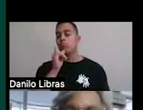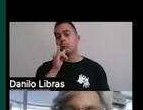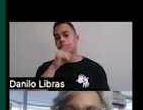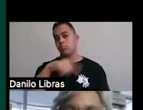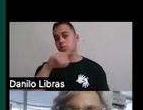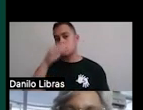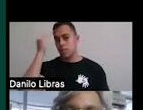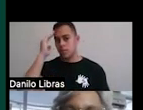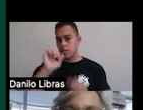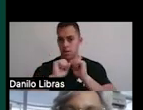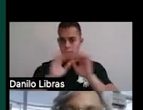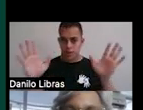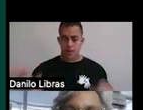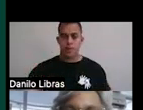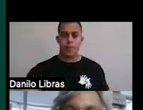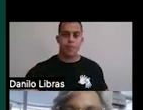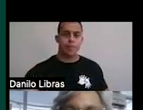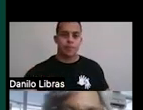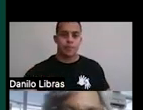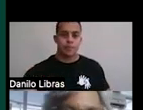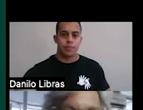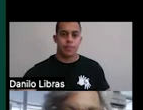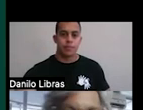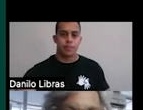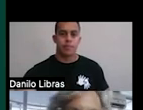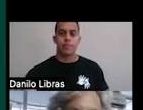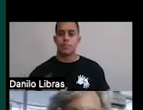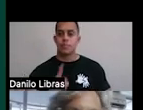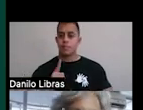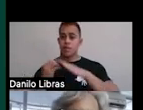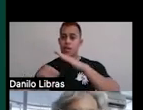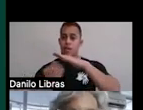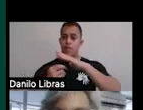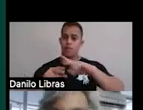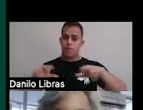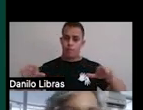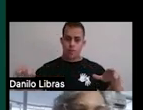melhor. Então, tem várias empresas de bioinformática já.